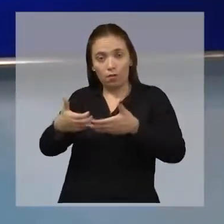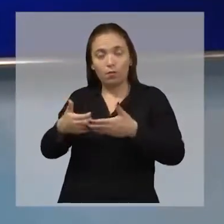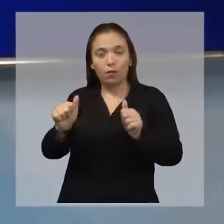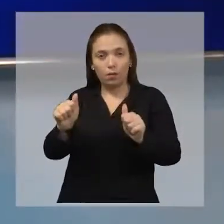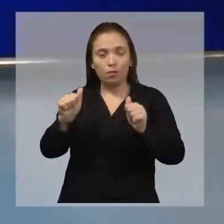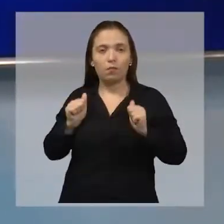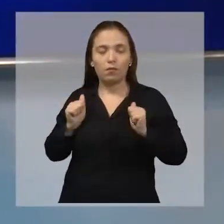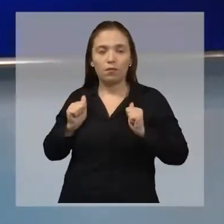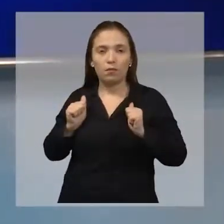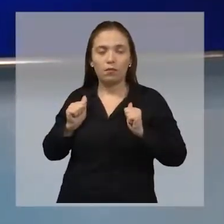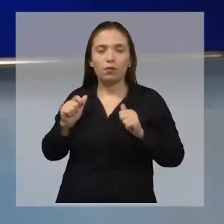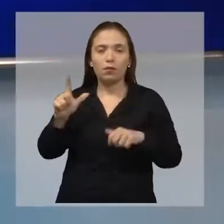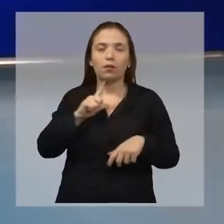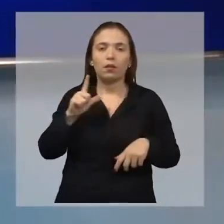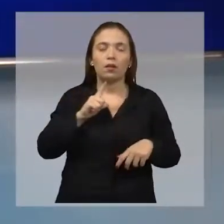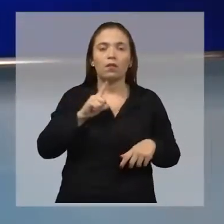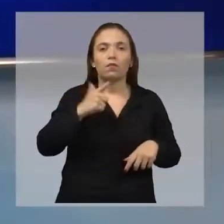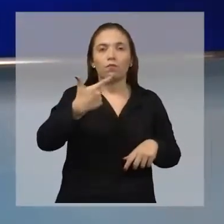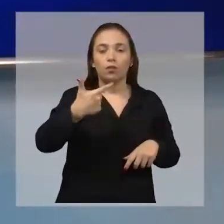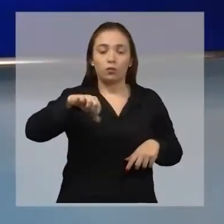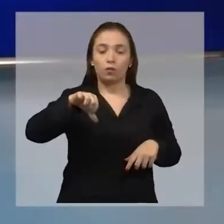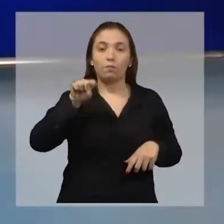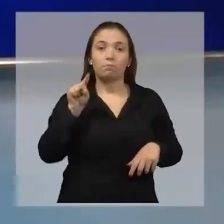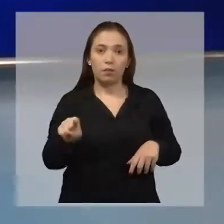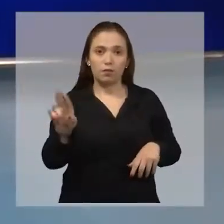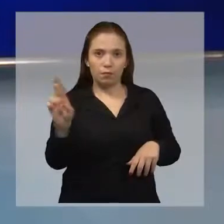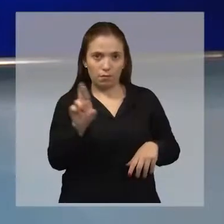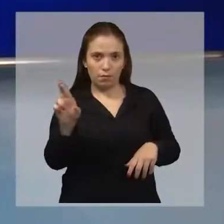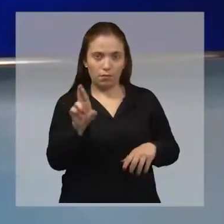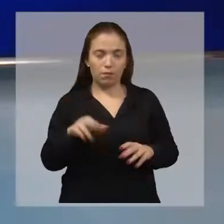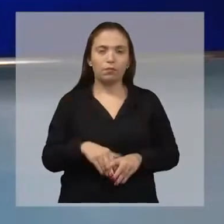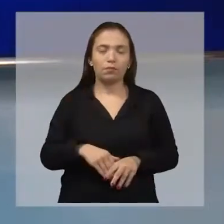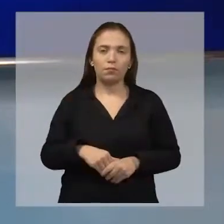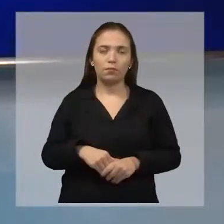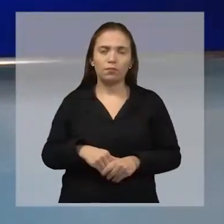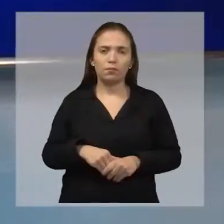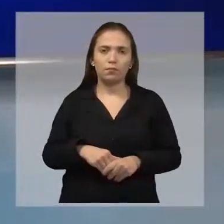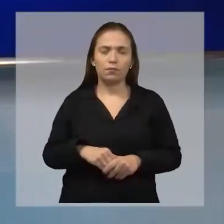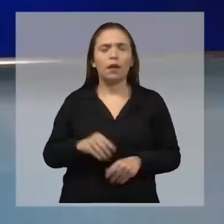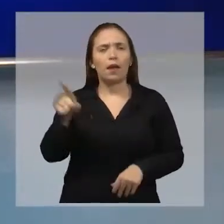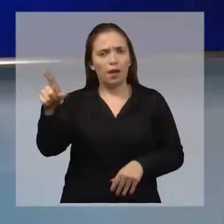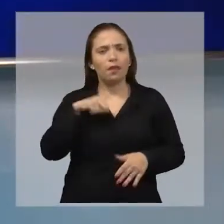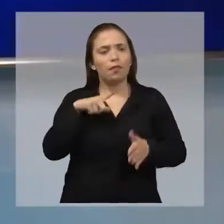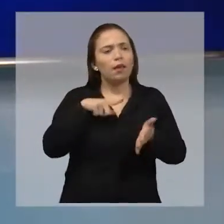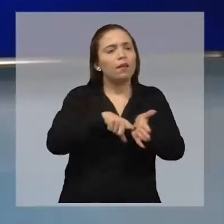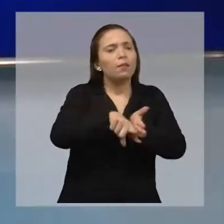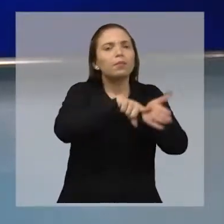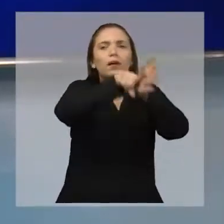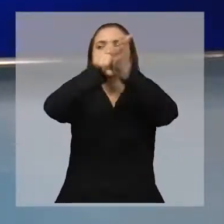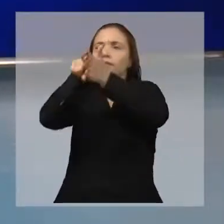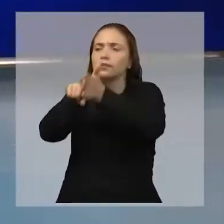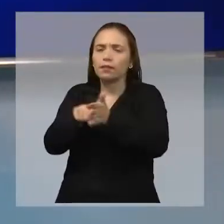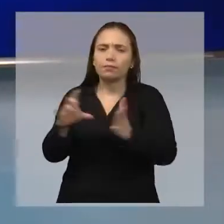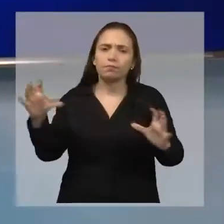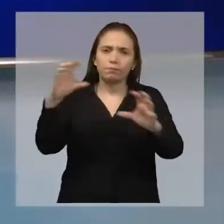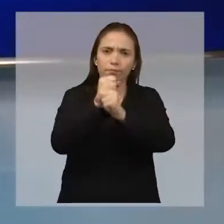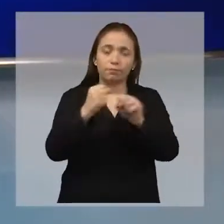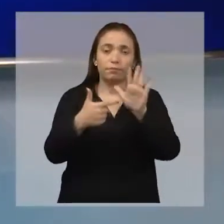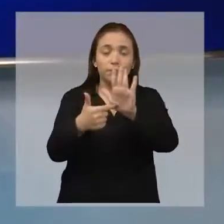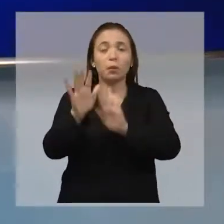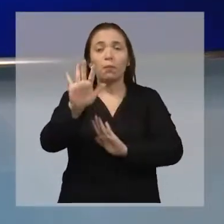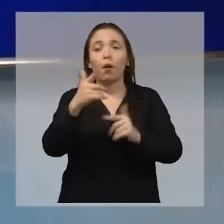bom senso nem mau senso, porque ele passou 8 mandatos, né, como deputado,